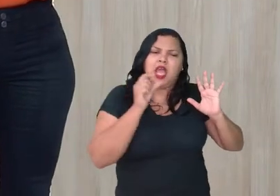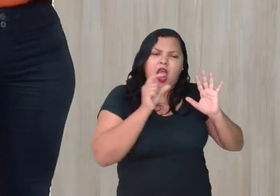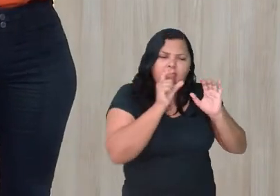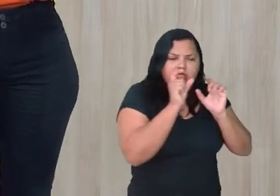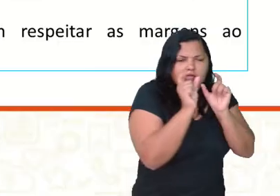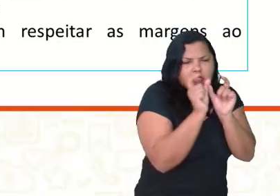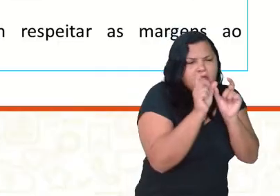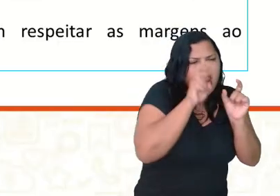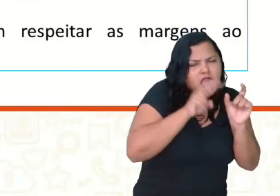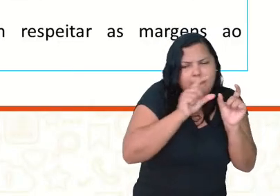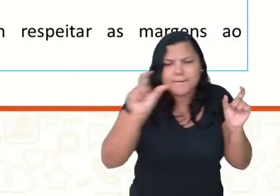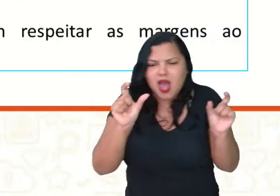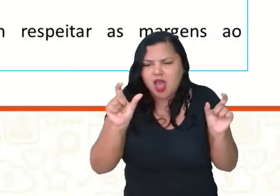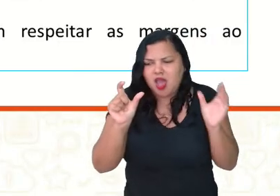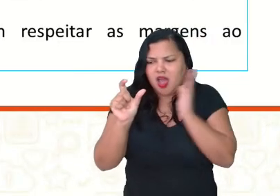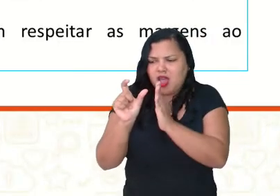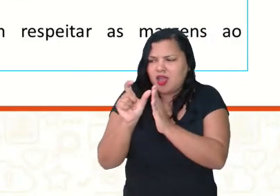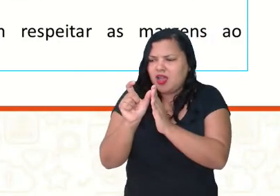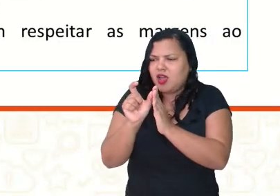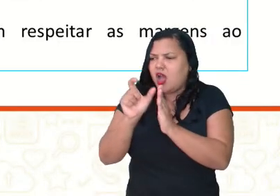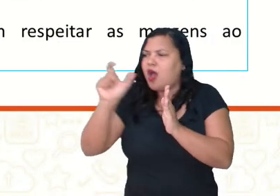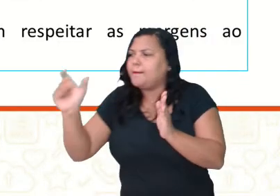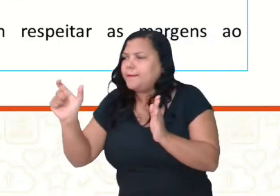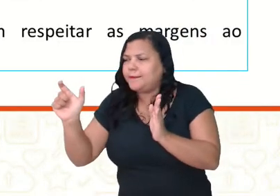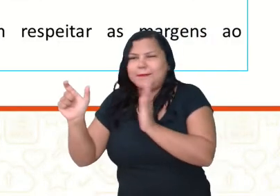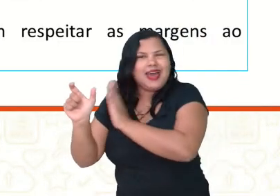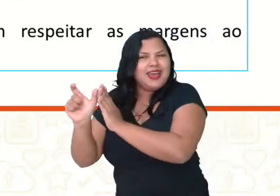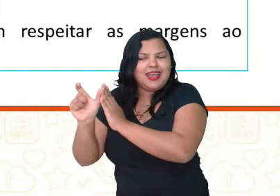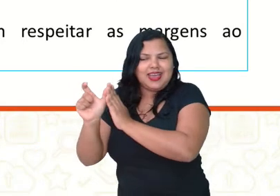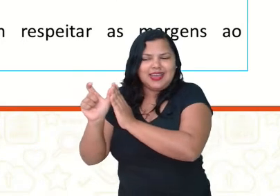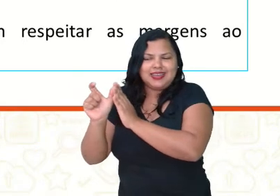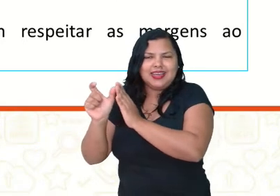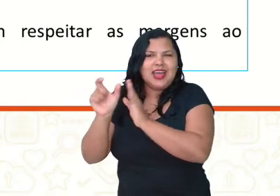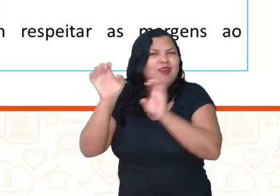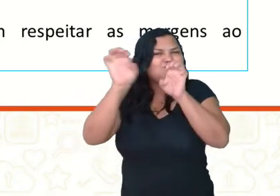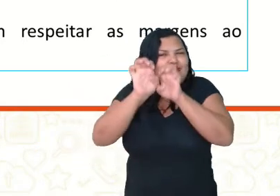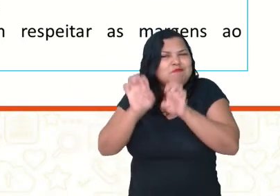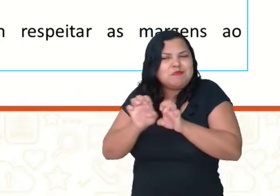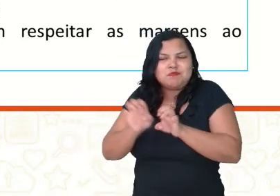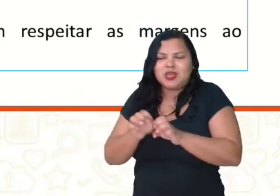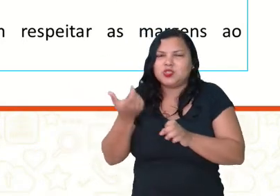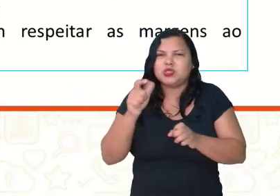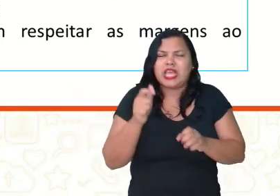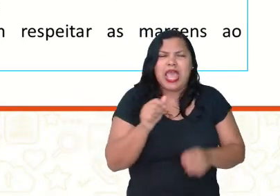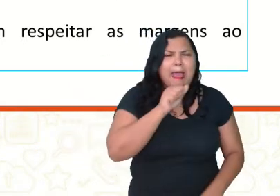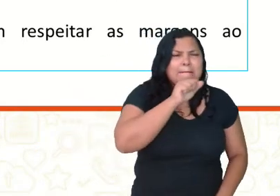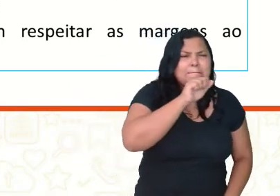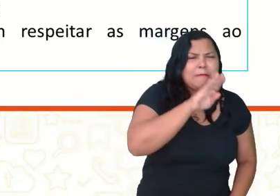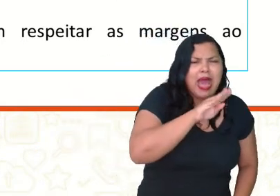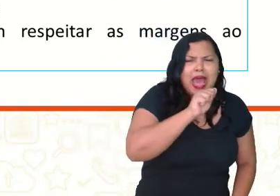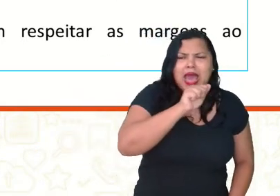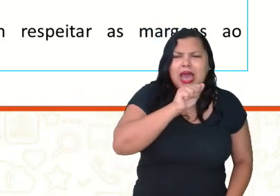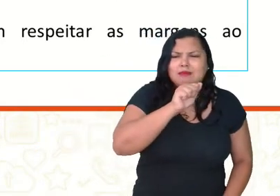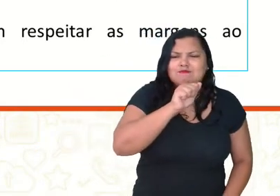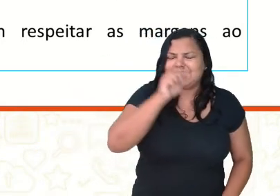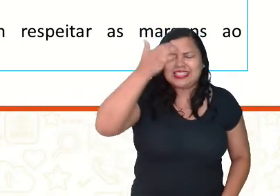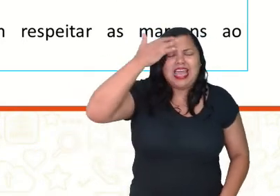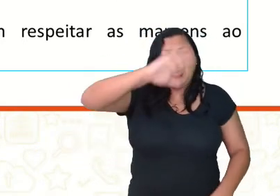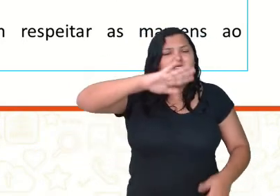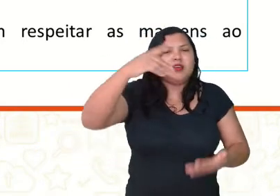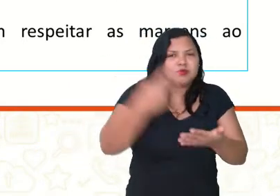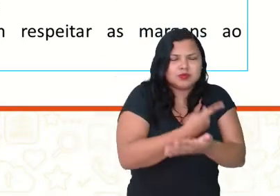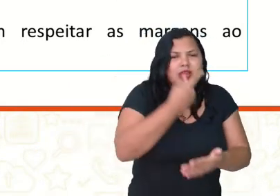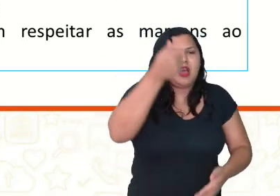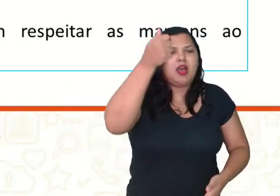espaçada, a leitura que não se configura, uma leitura silabada, a criança se corrige com muita frequência,